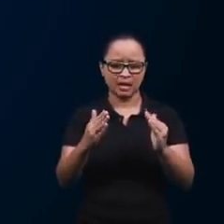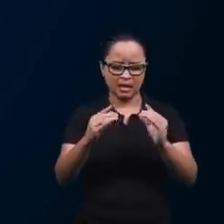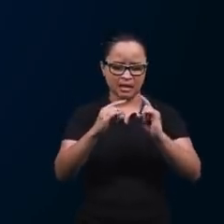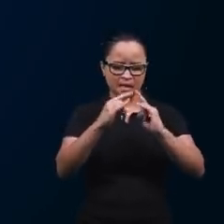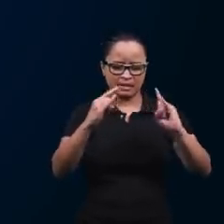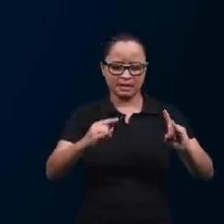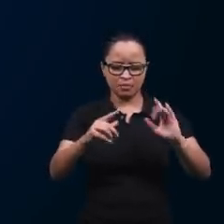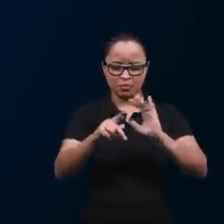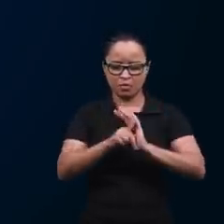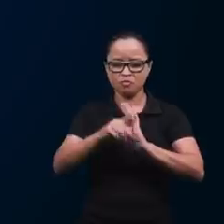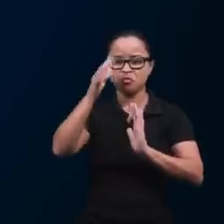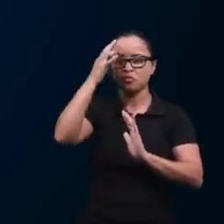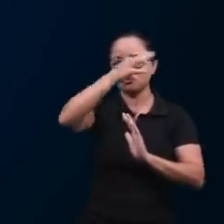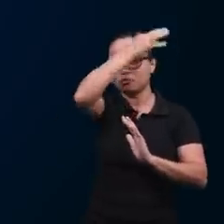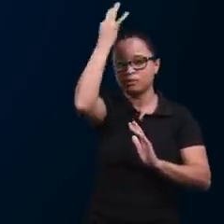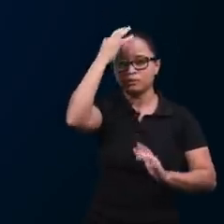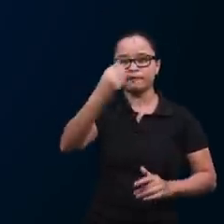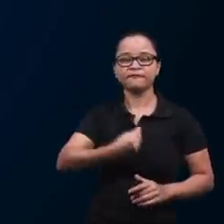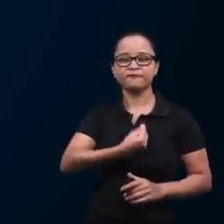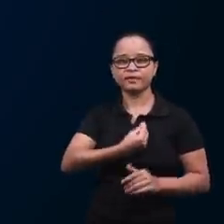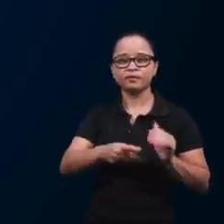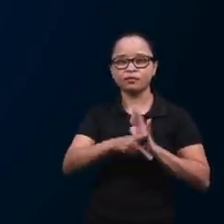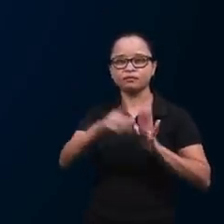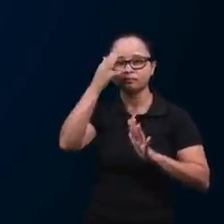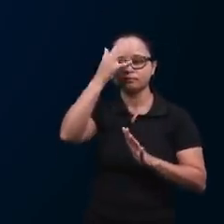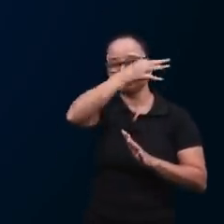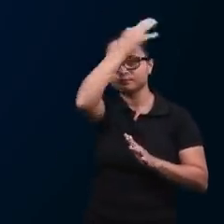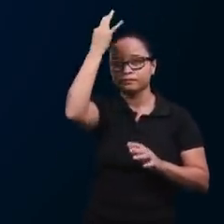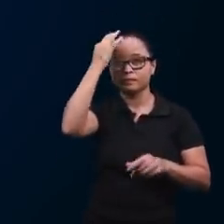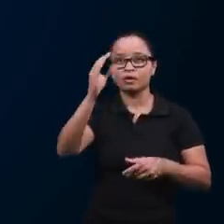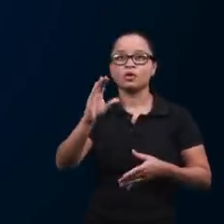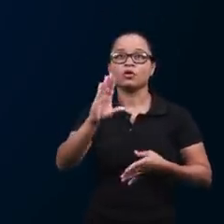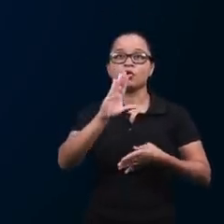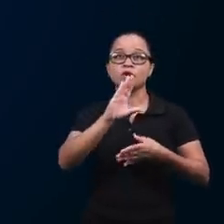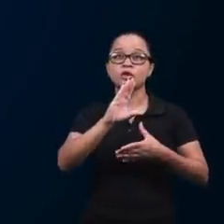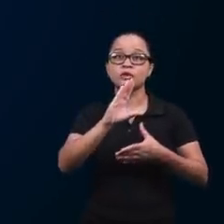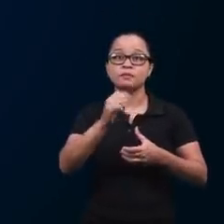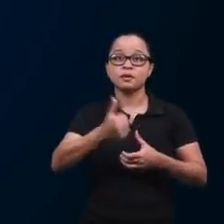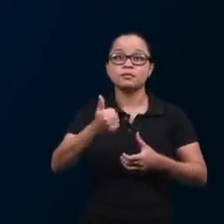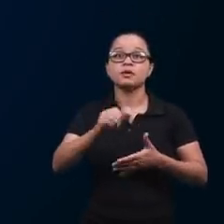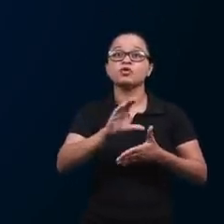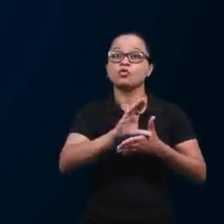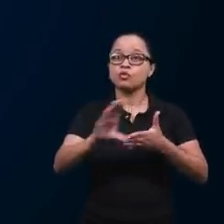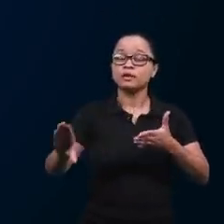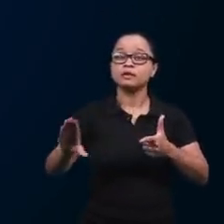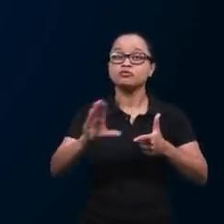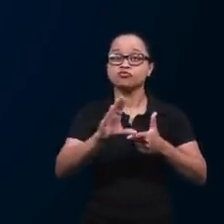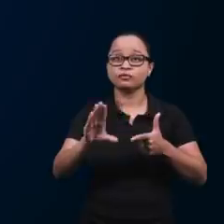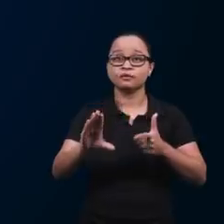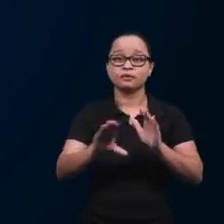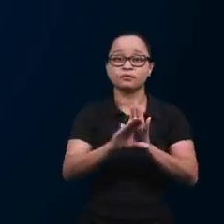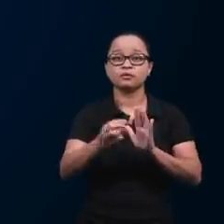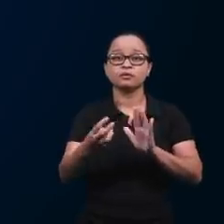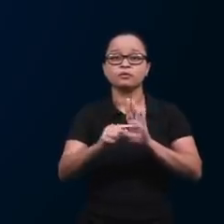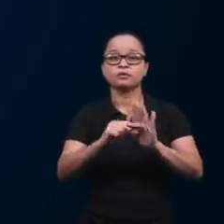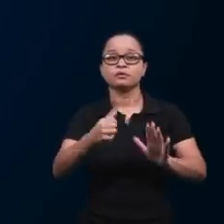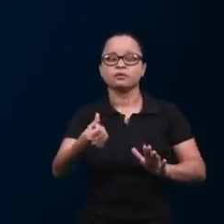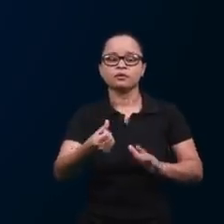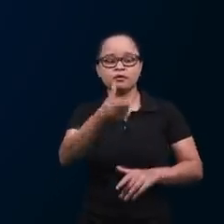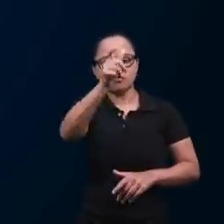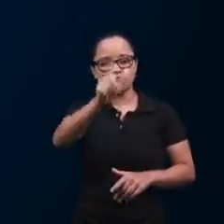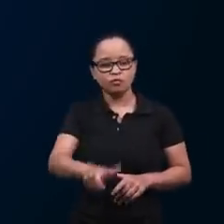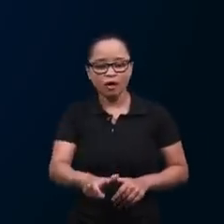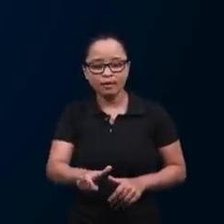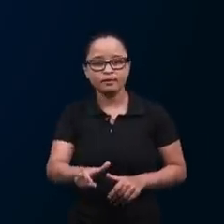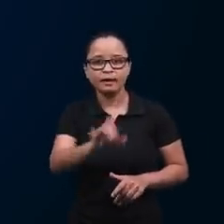está Camus dois textos também uma está primeira Coríntios 3 16 que falam e não sabeis vós que sois